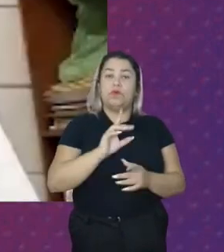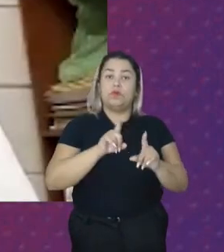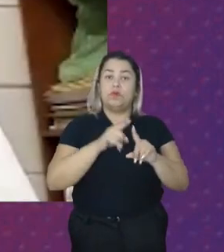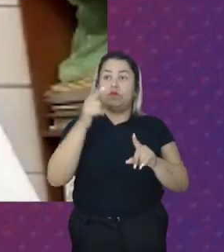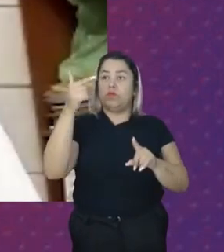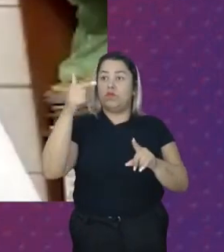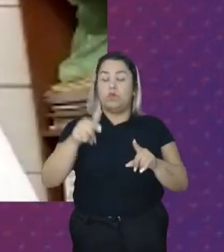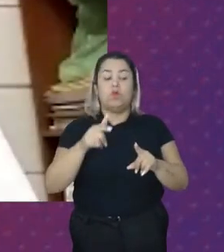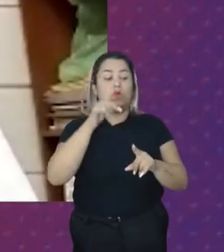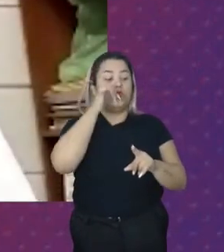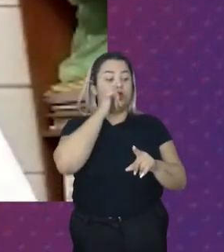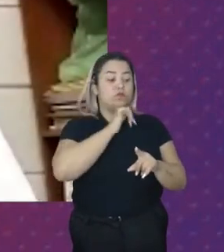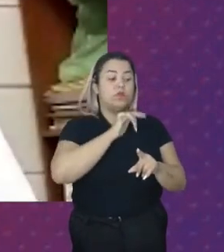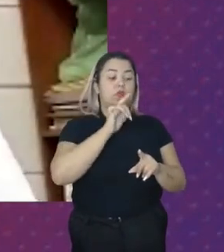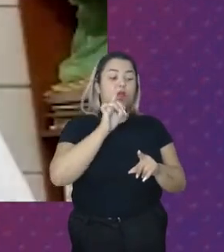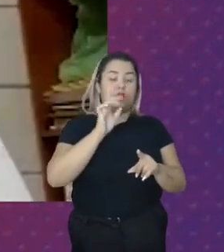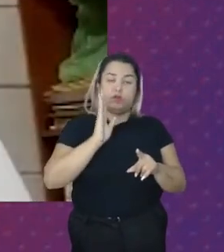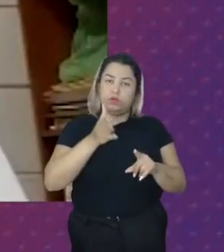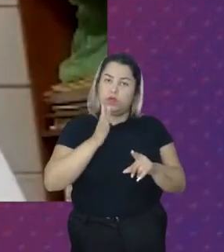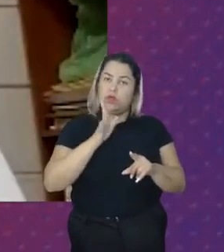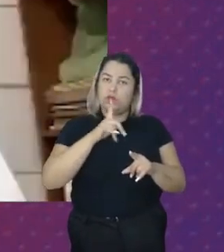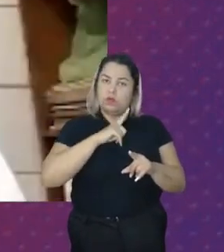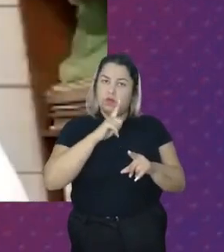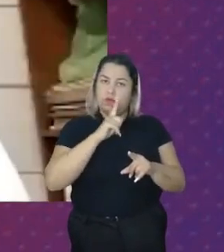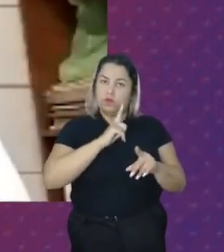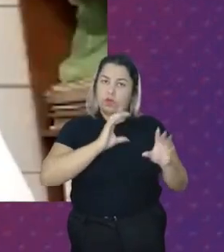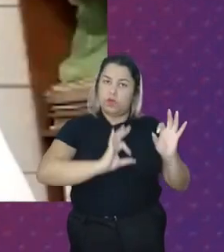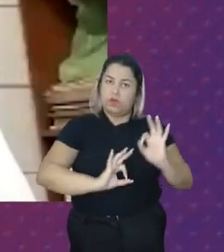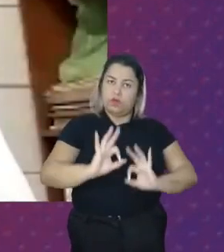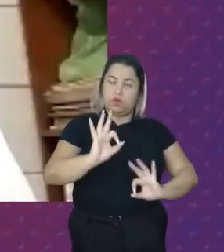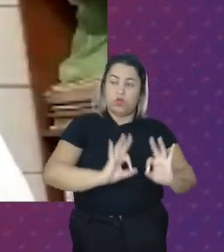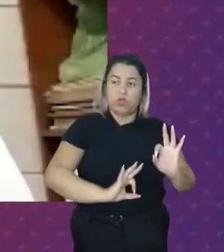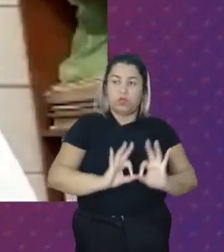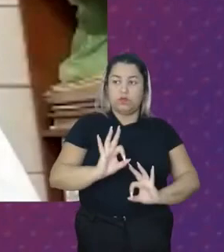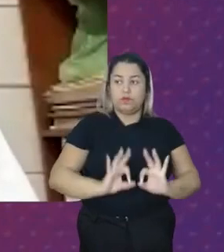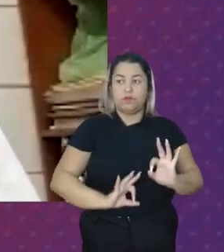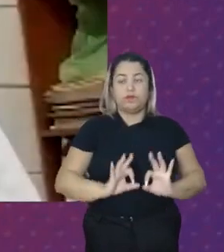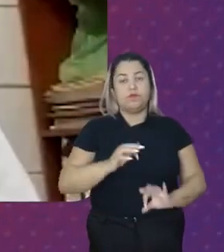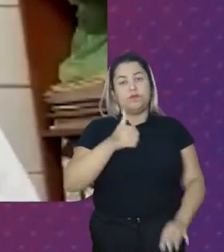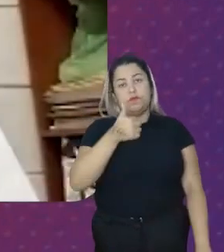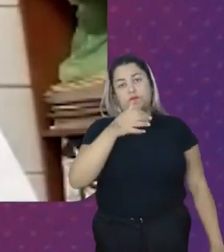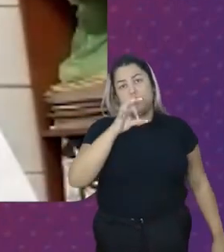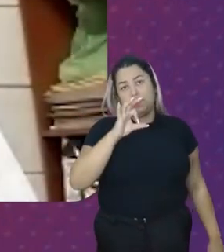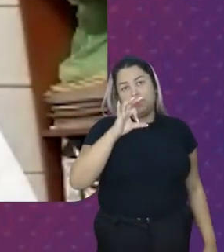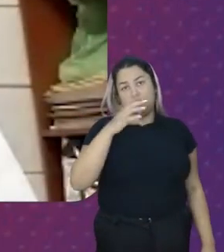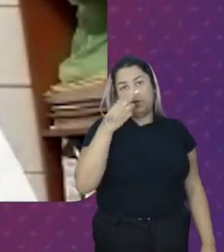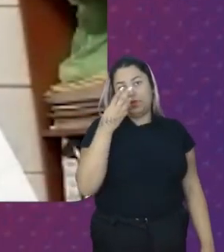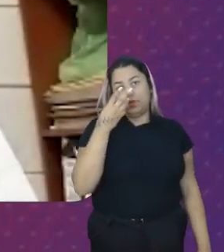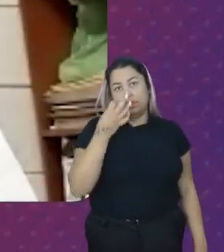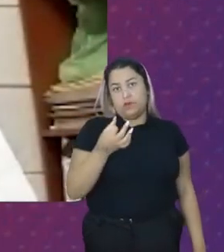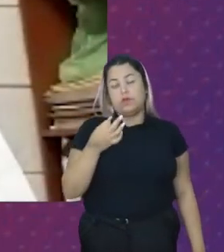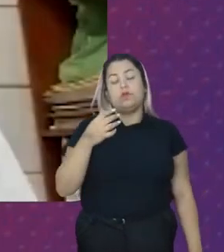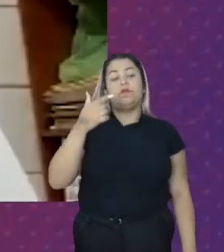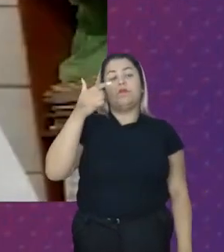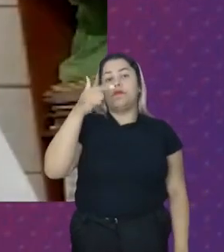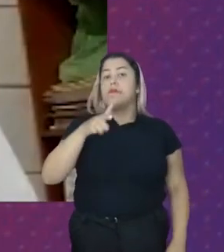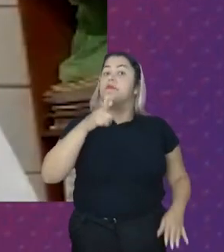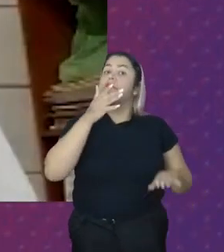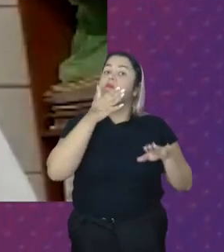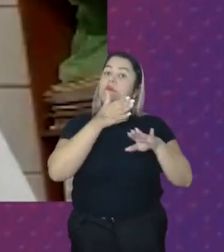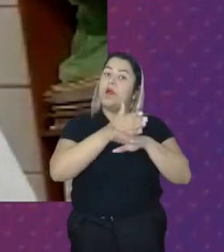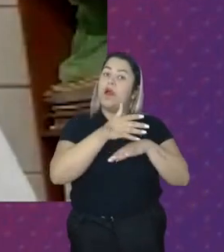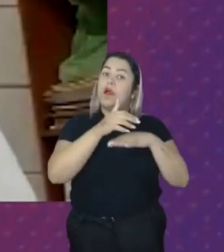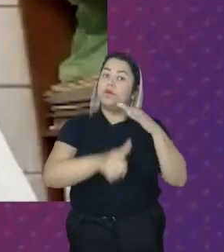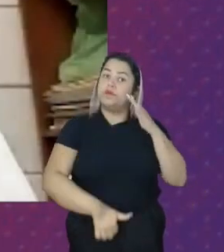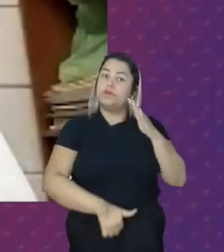outras Mulheres Já estavam Se organizando Inclusive Em 1936 Ela conseguiu Fundar A